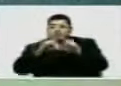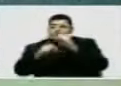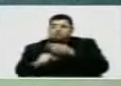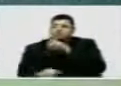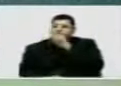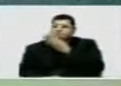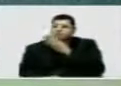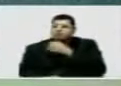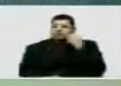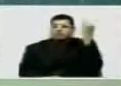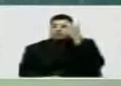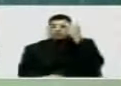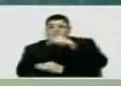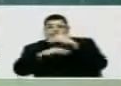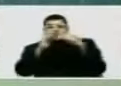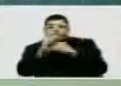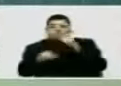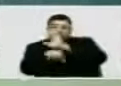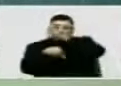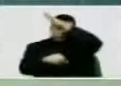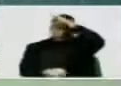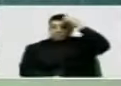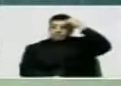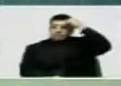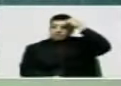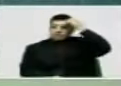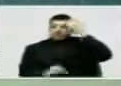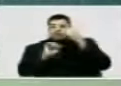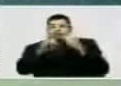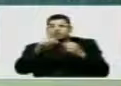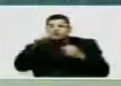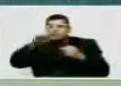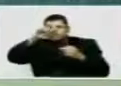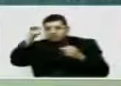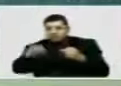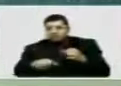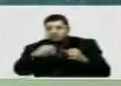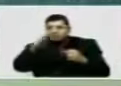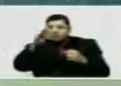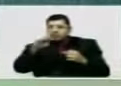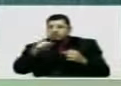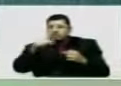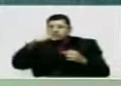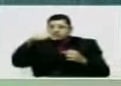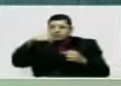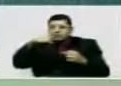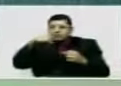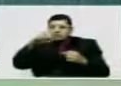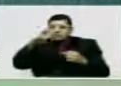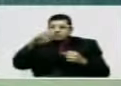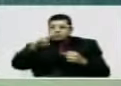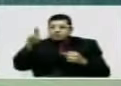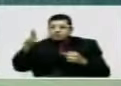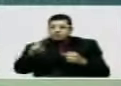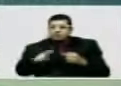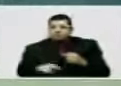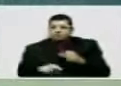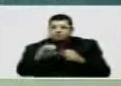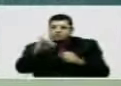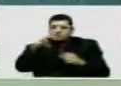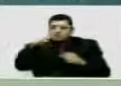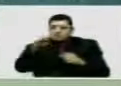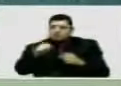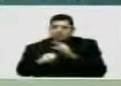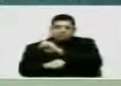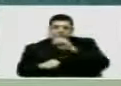alternativas econômicas. O estado do Amazonas, com uma arrecadação de 1 bilhão 750 mil reais de